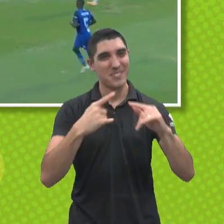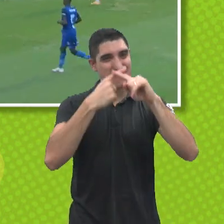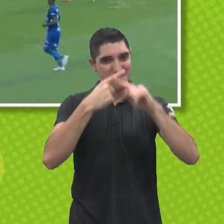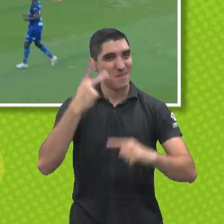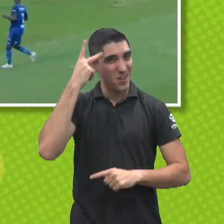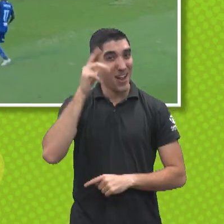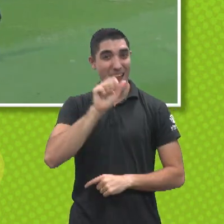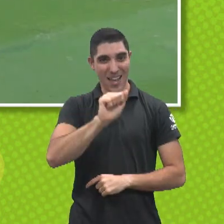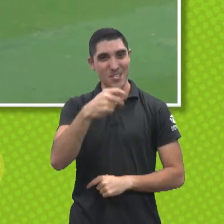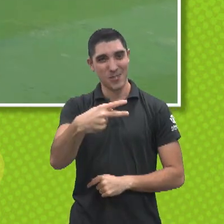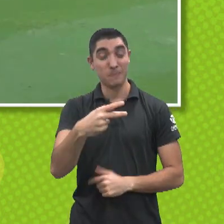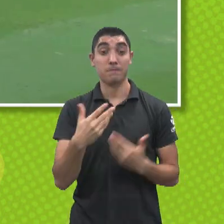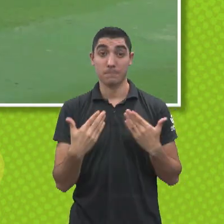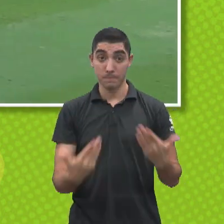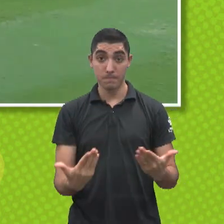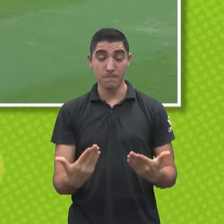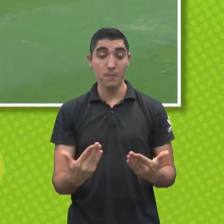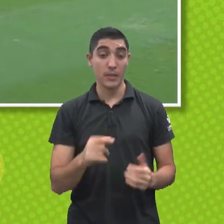a gente brinca, né?